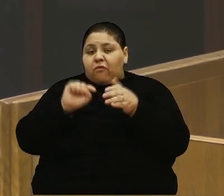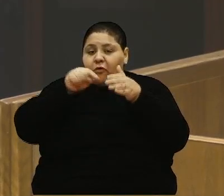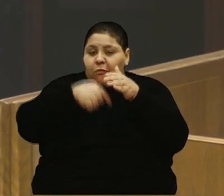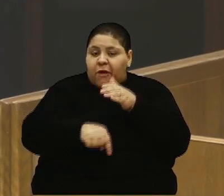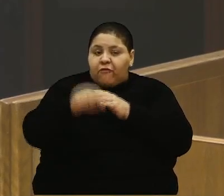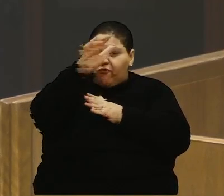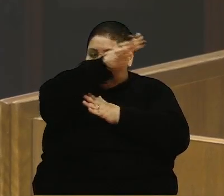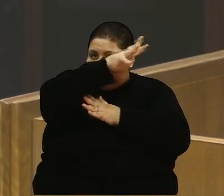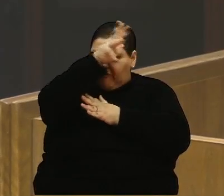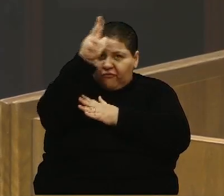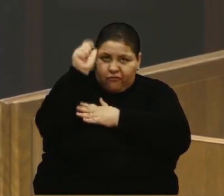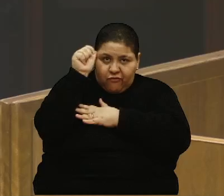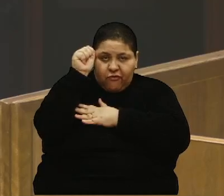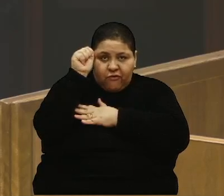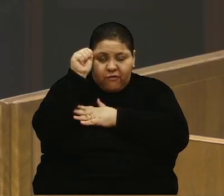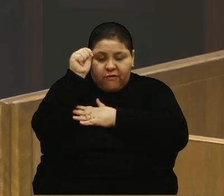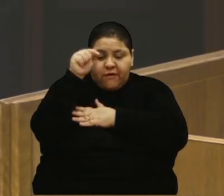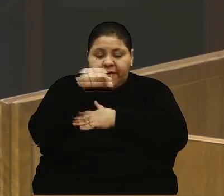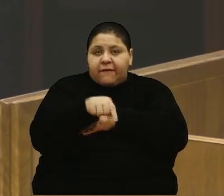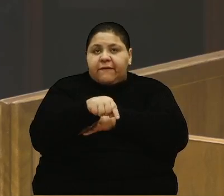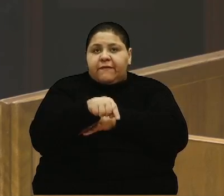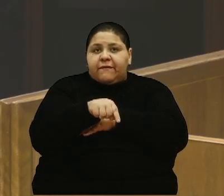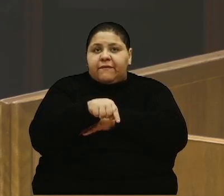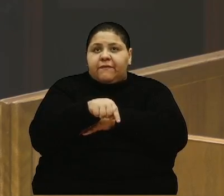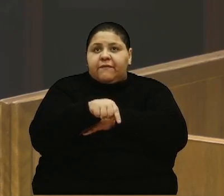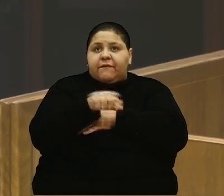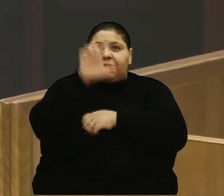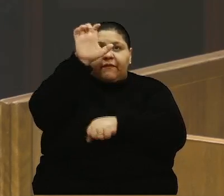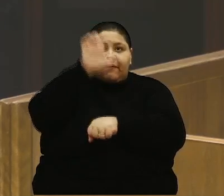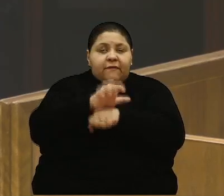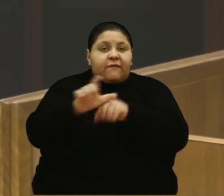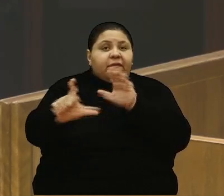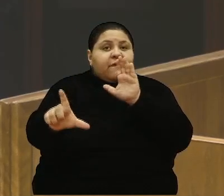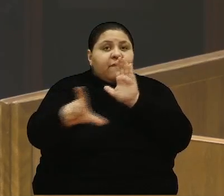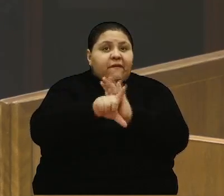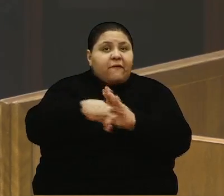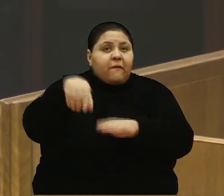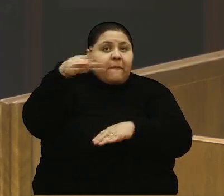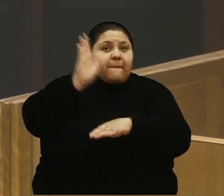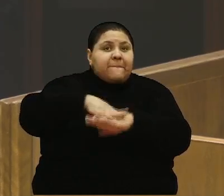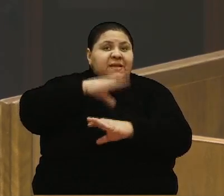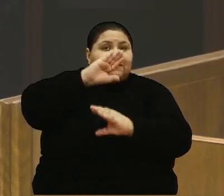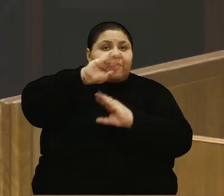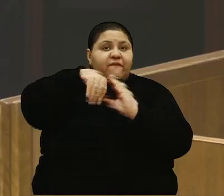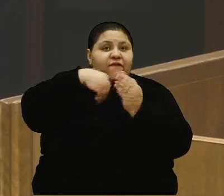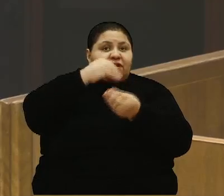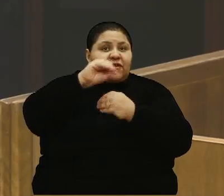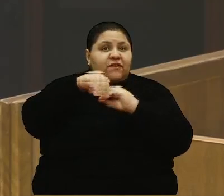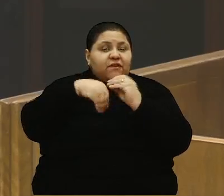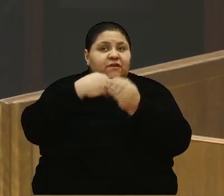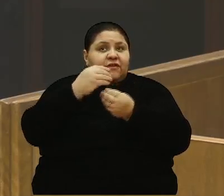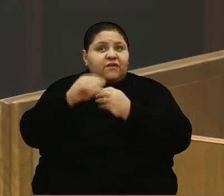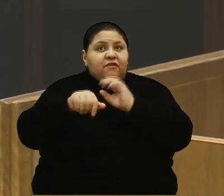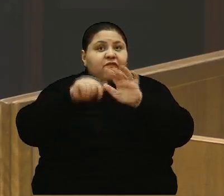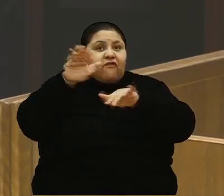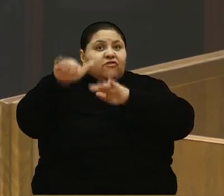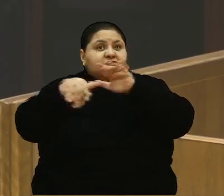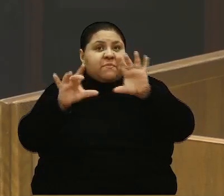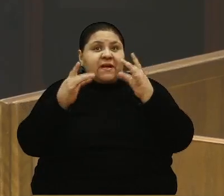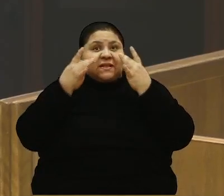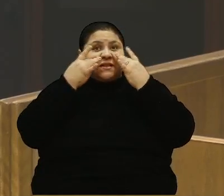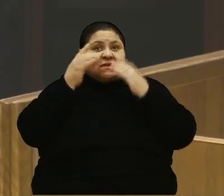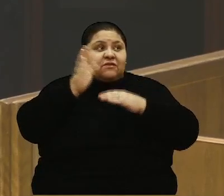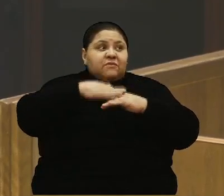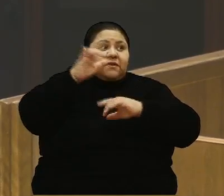ambiental, onde estados com leis mais flexíveis vão atrair mais empreendimentos.